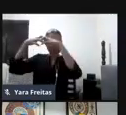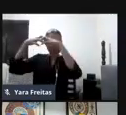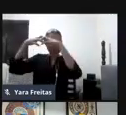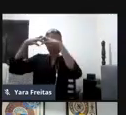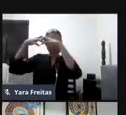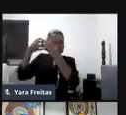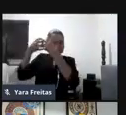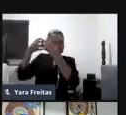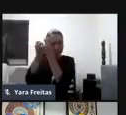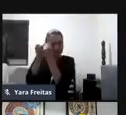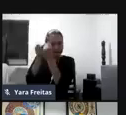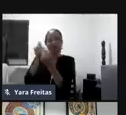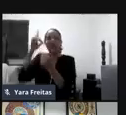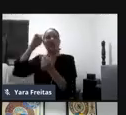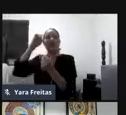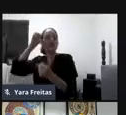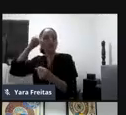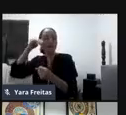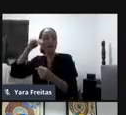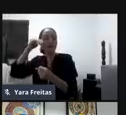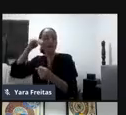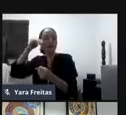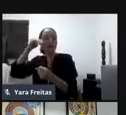à demência também.